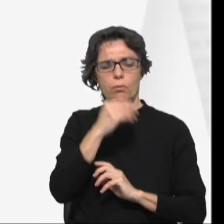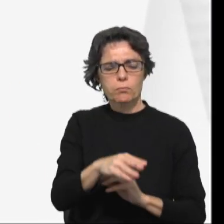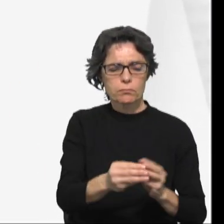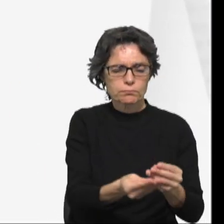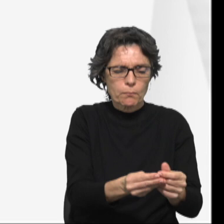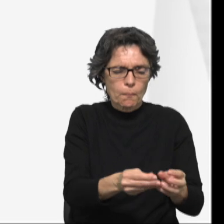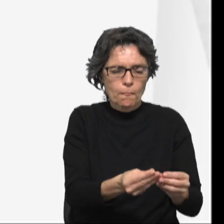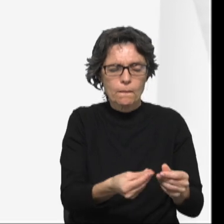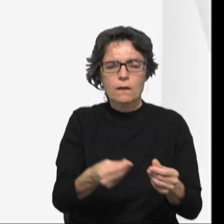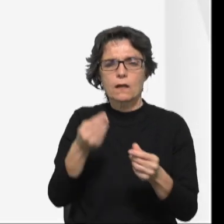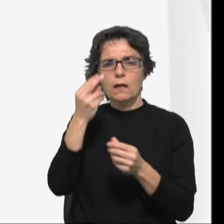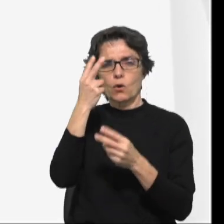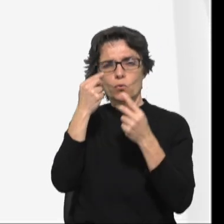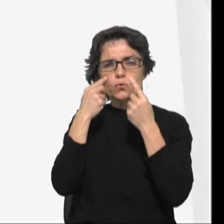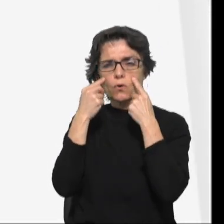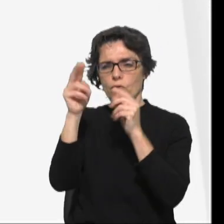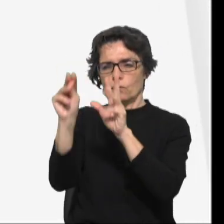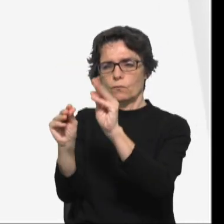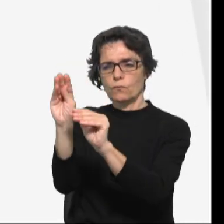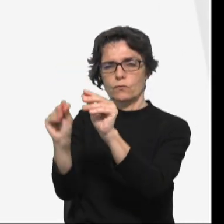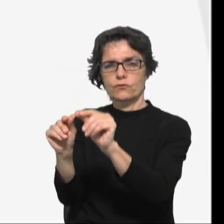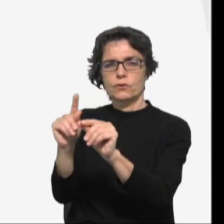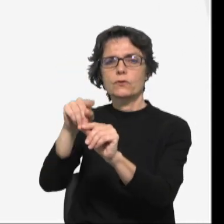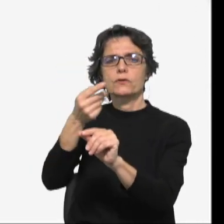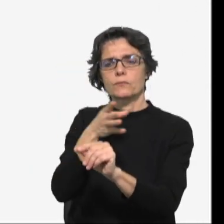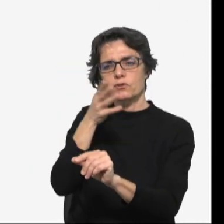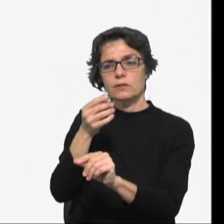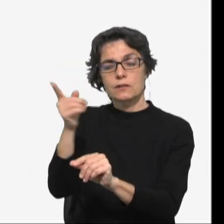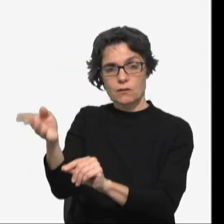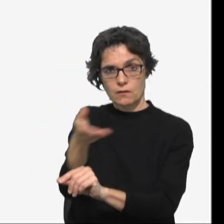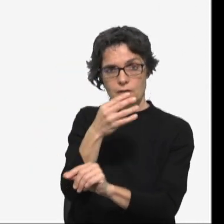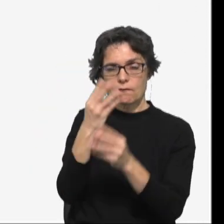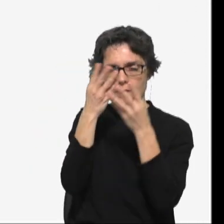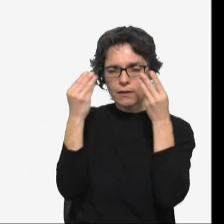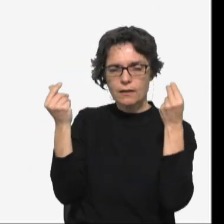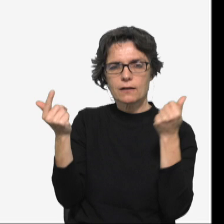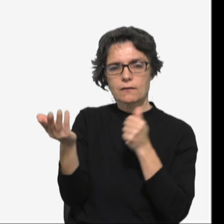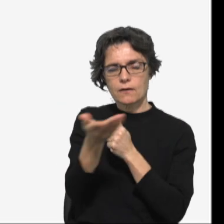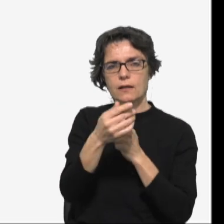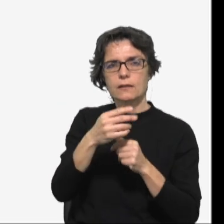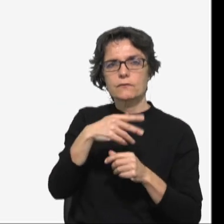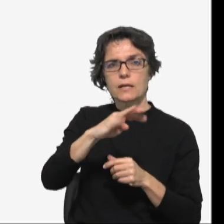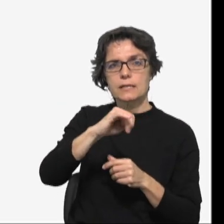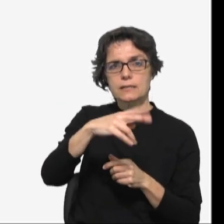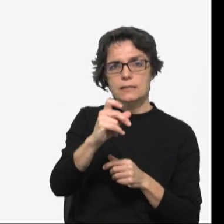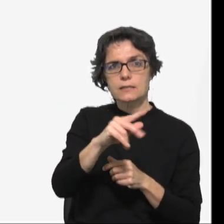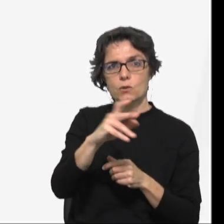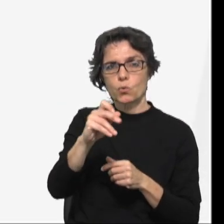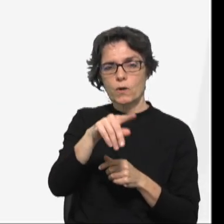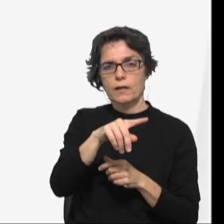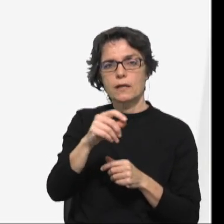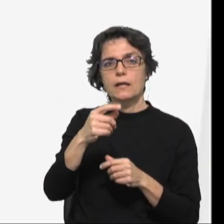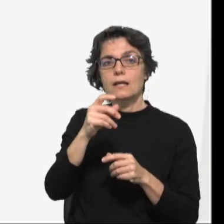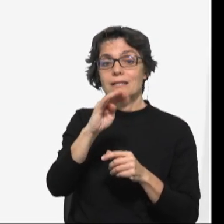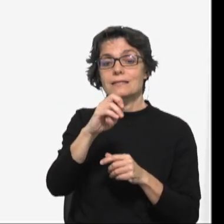e ungiu os olhos do cego. Depois disse-lhe: vai levar-te à piscina de Siloé. Siloé quer dizer